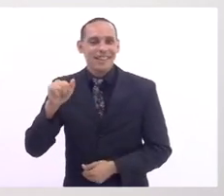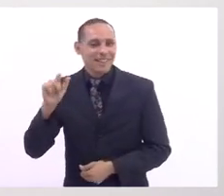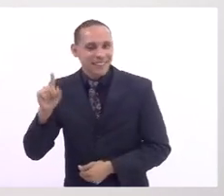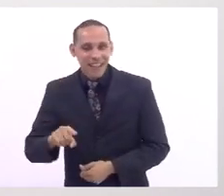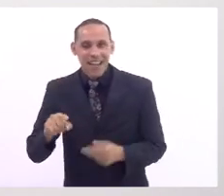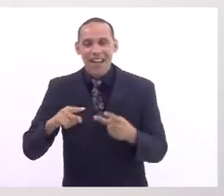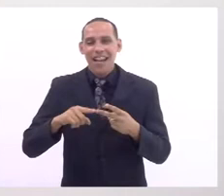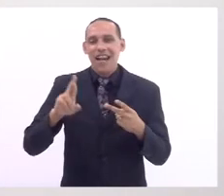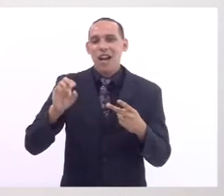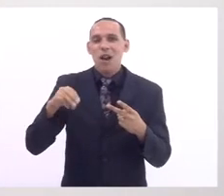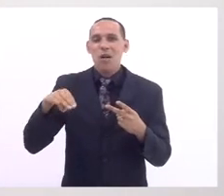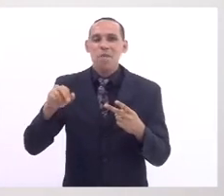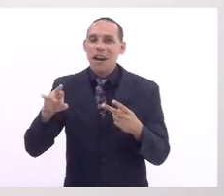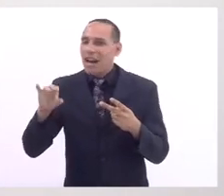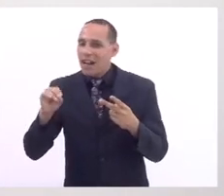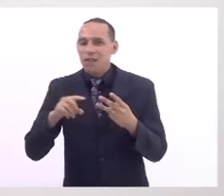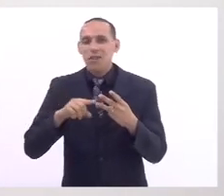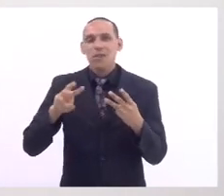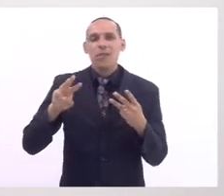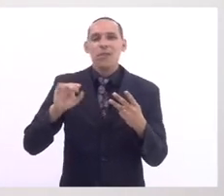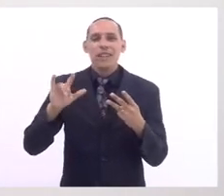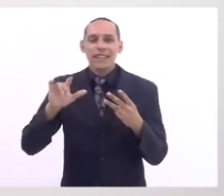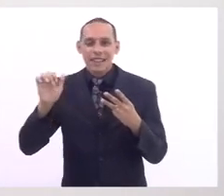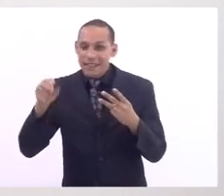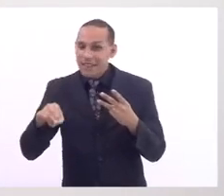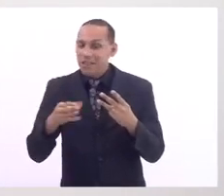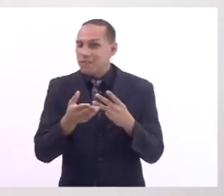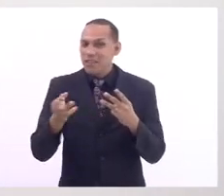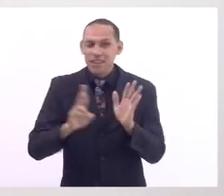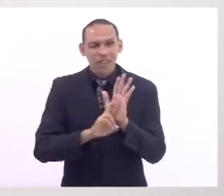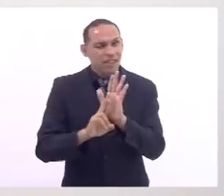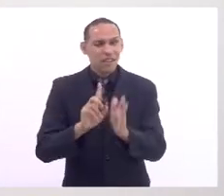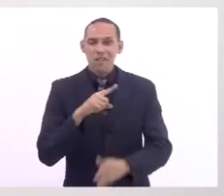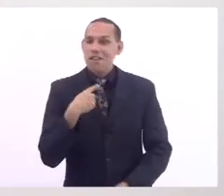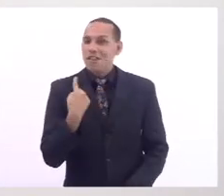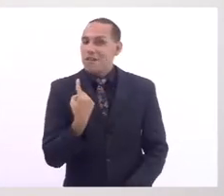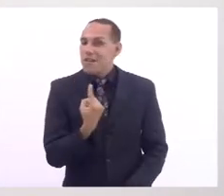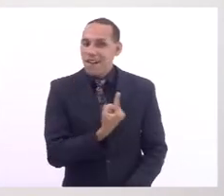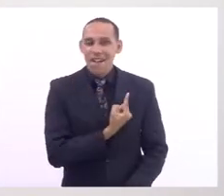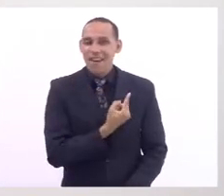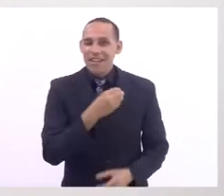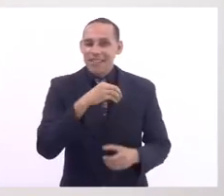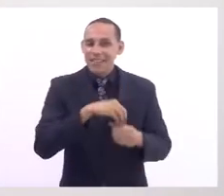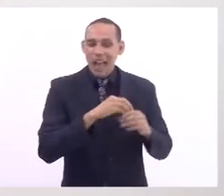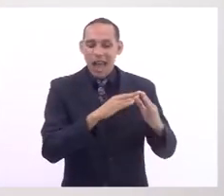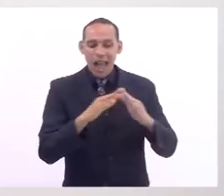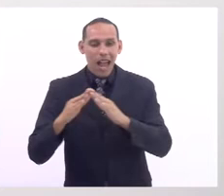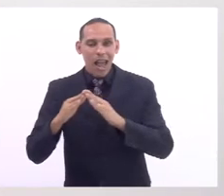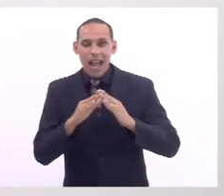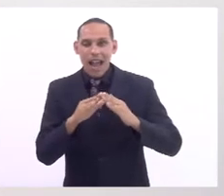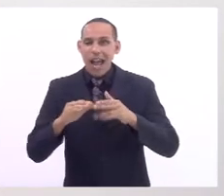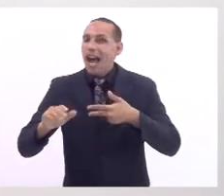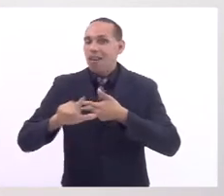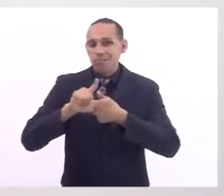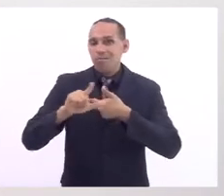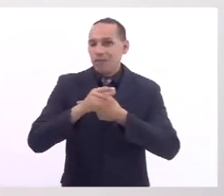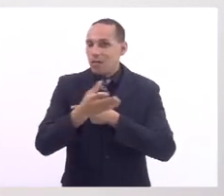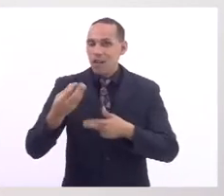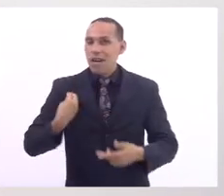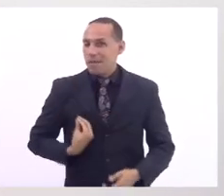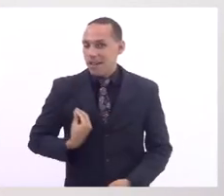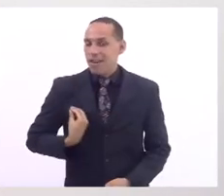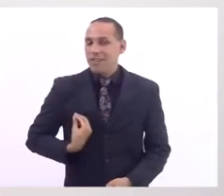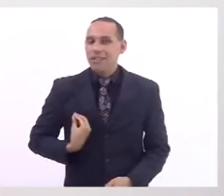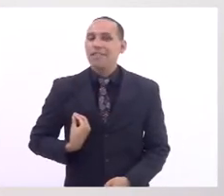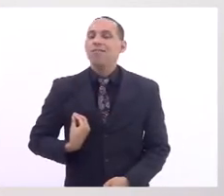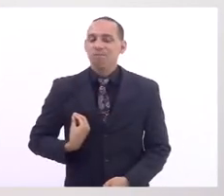Régis e ao inserir e a dizer o quanto vocês nos representam nas casas legislativas que ocupam e